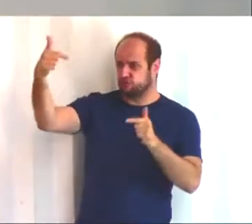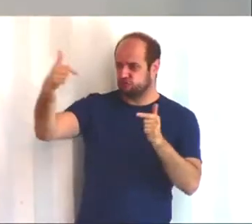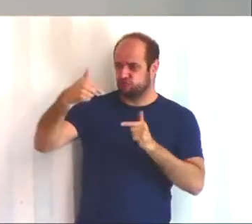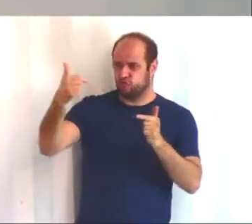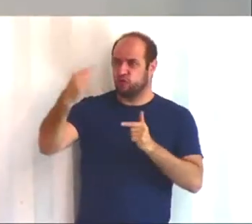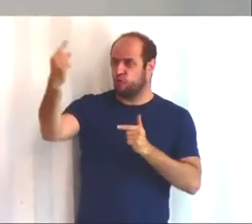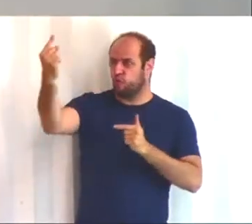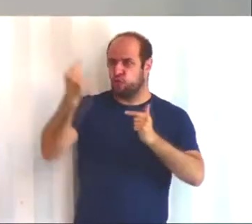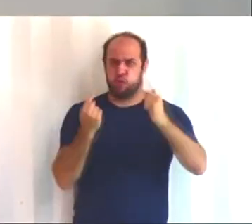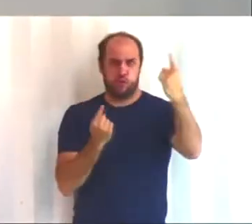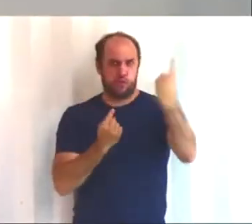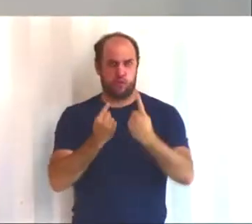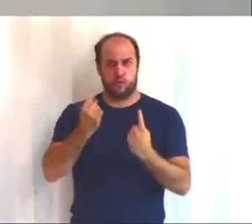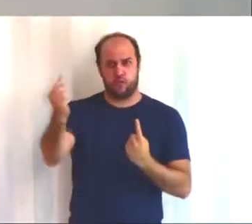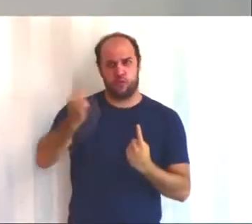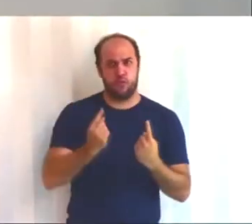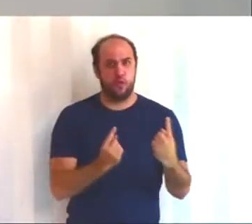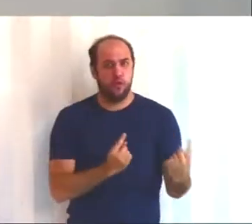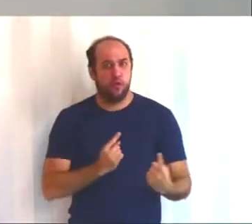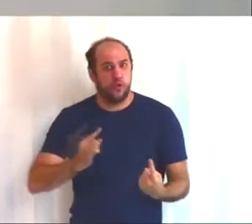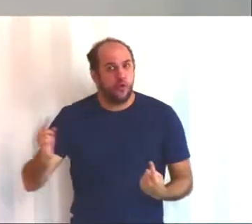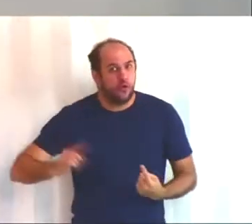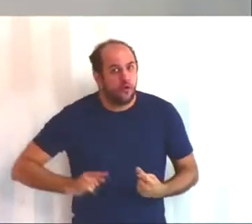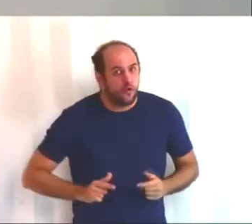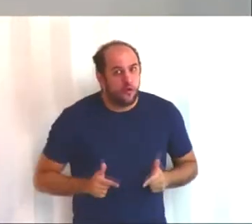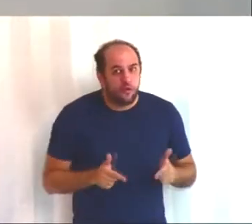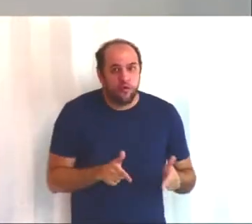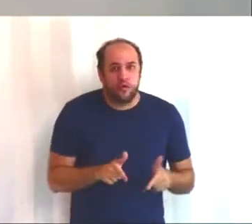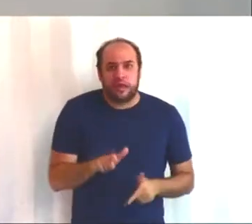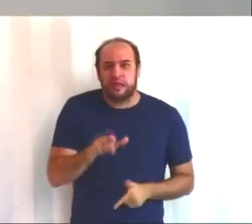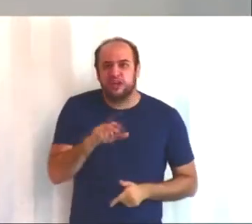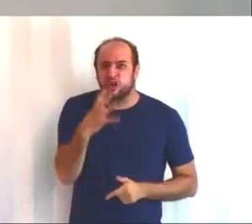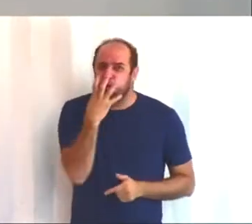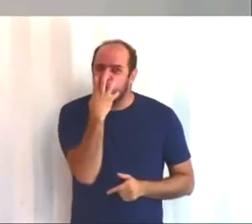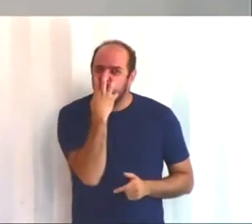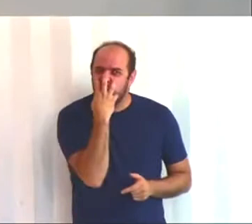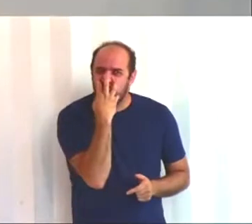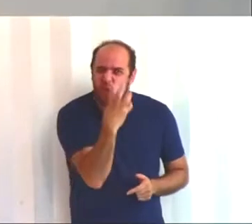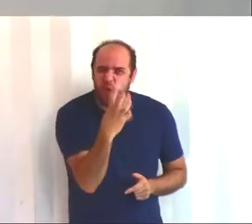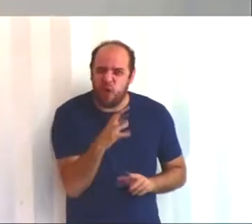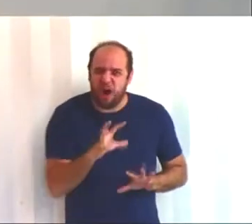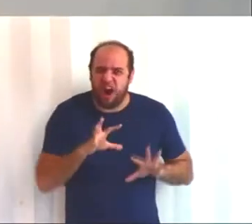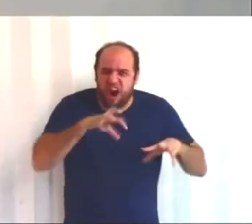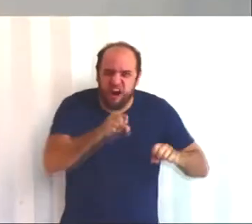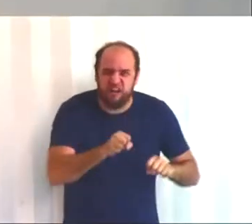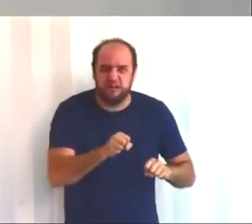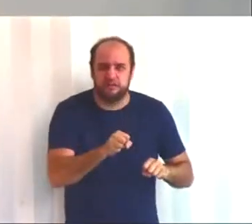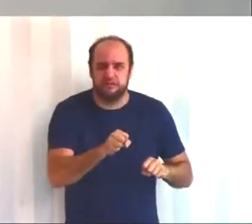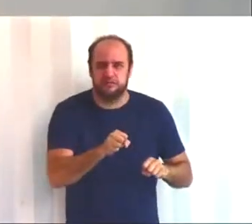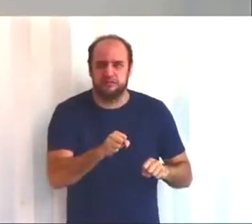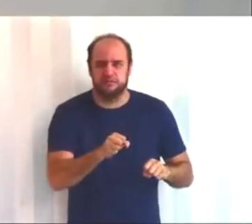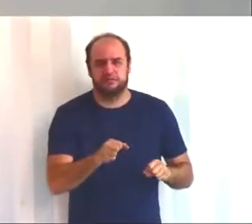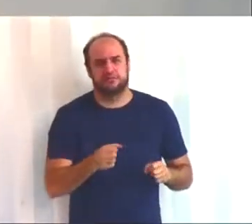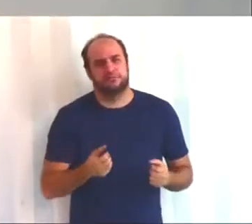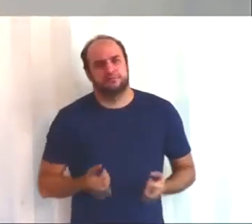Jerusalém numa perspectiva de ser um lobo muito feroz, impossível de ser